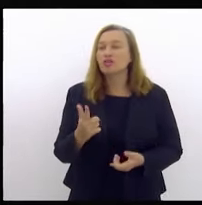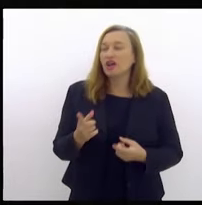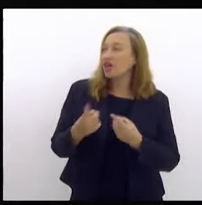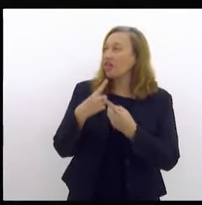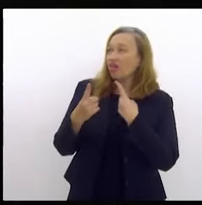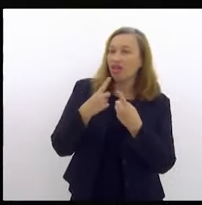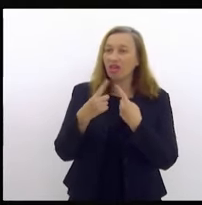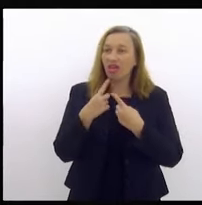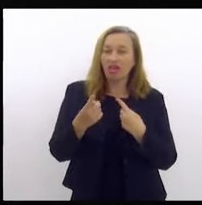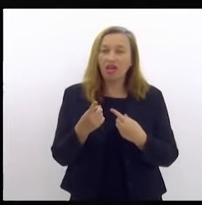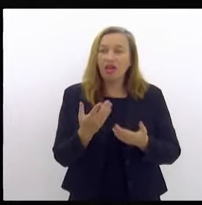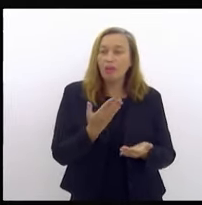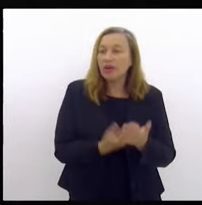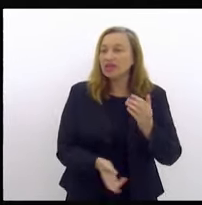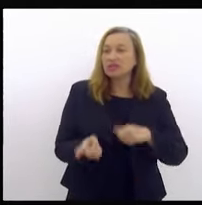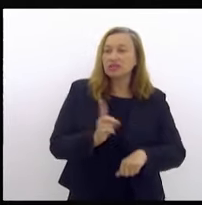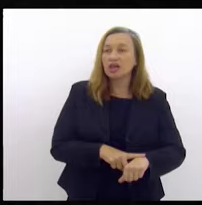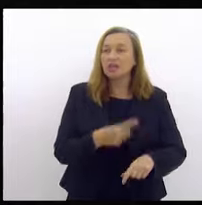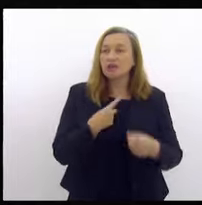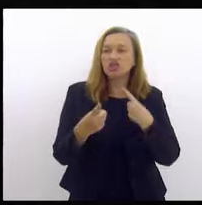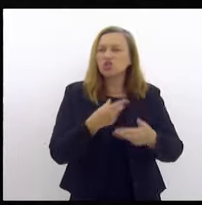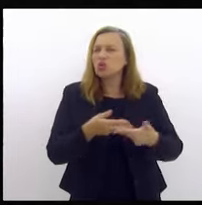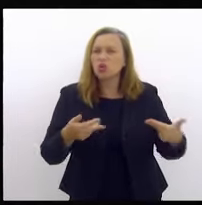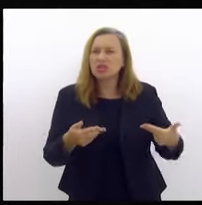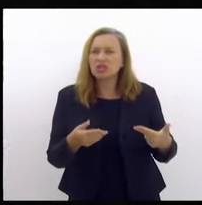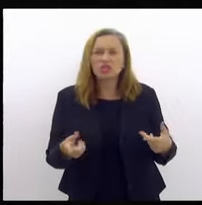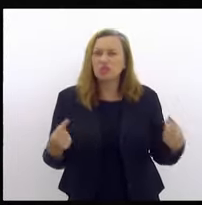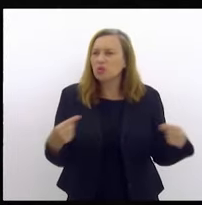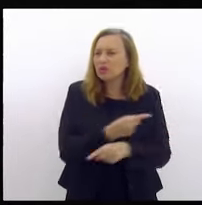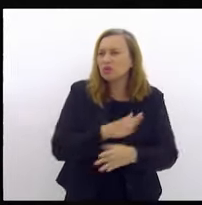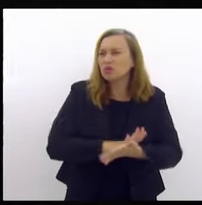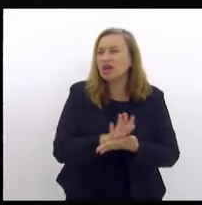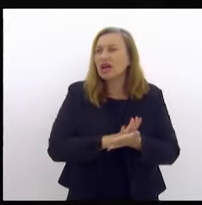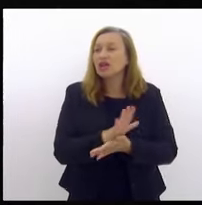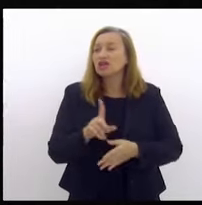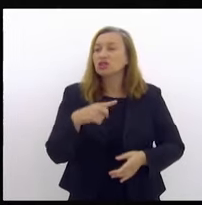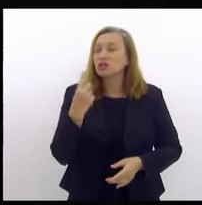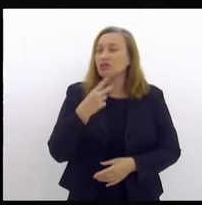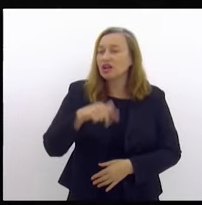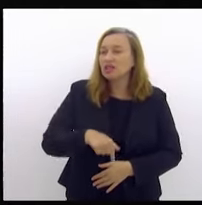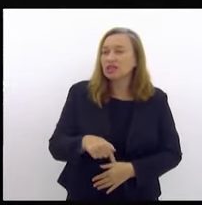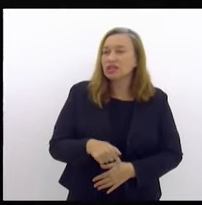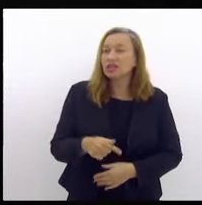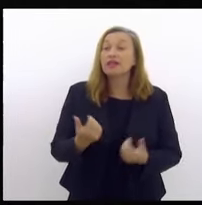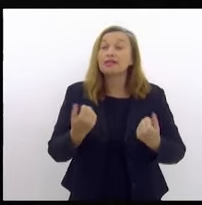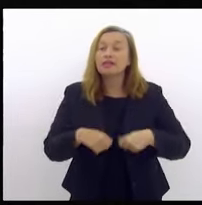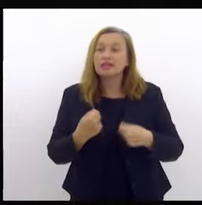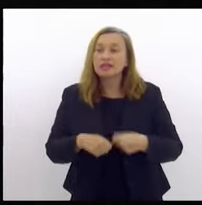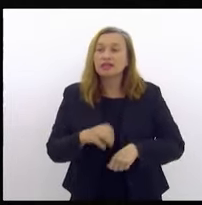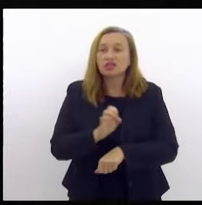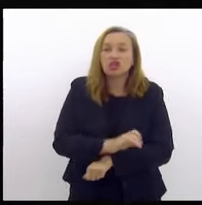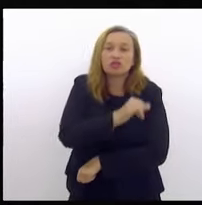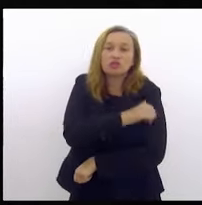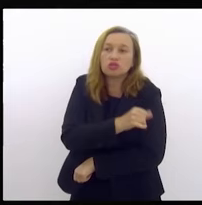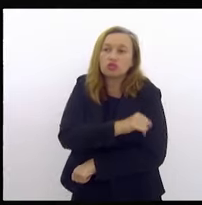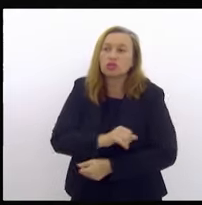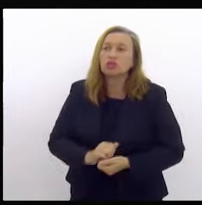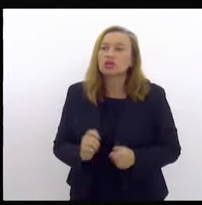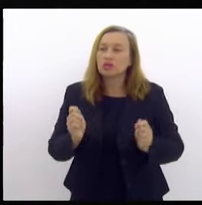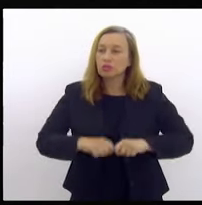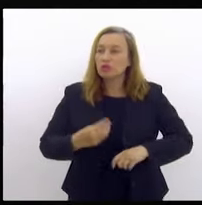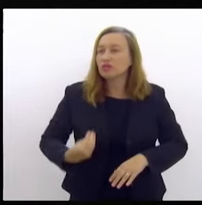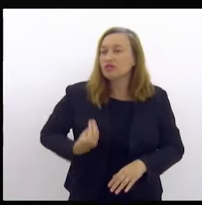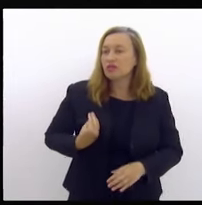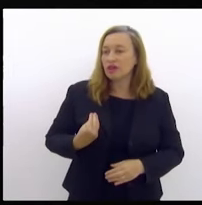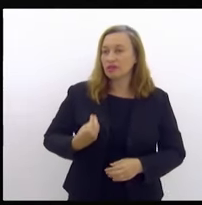discutindo, perdendo tempo para discutir uma coisa que não tem nada a ver com o que nós estamos colocando aqui da necessidade do Estado de Janeiro de poder